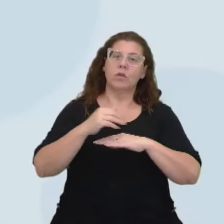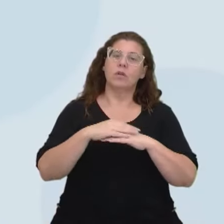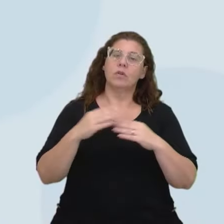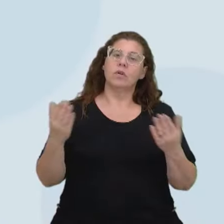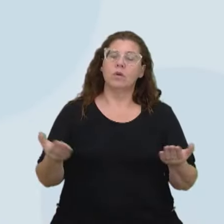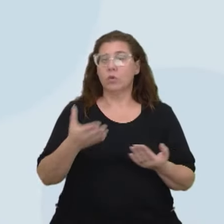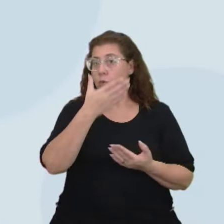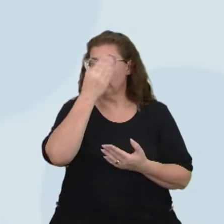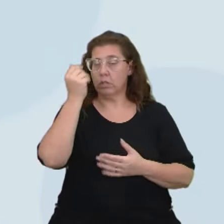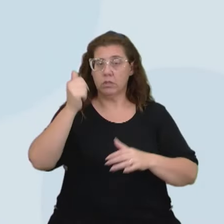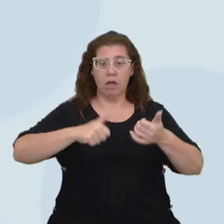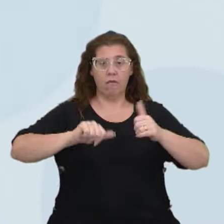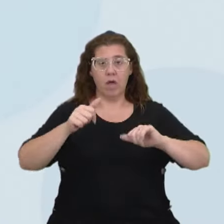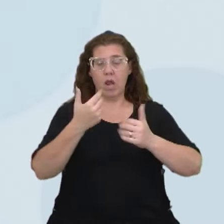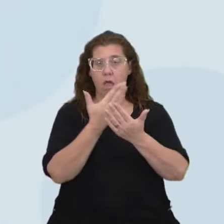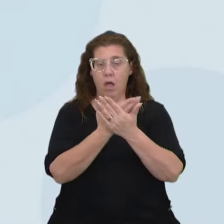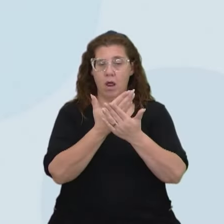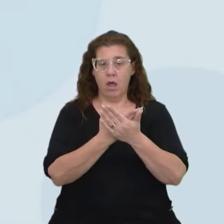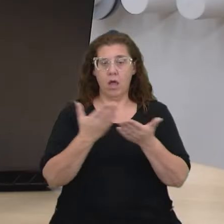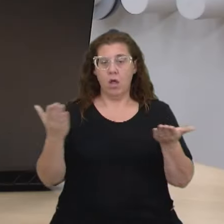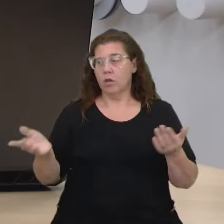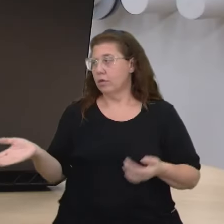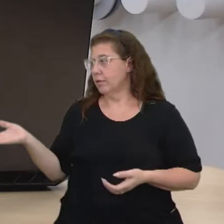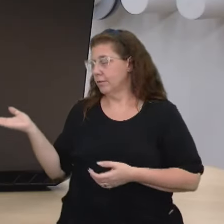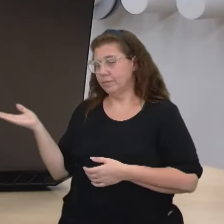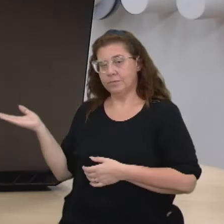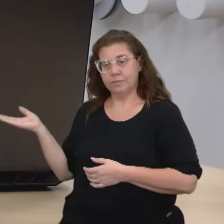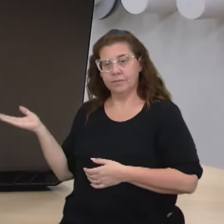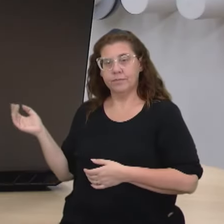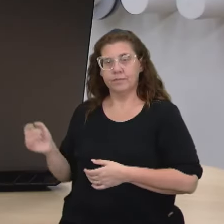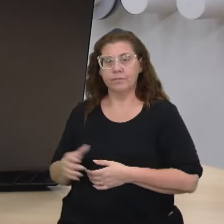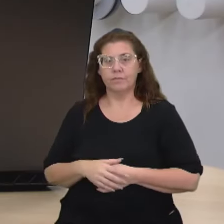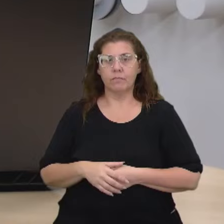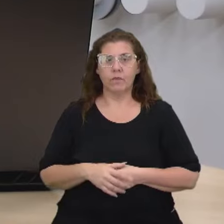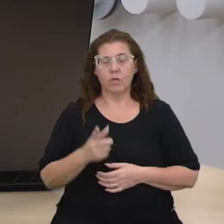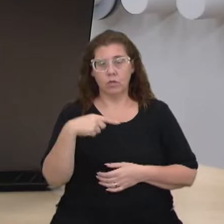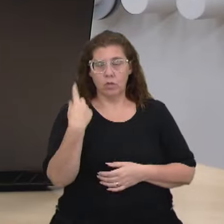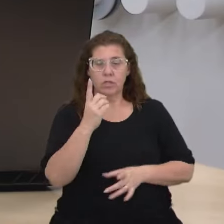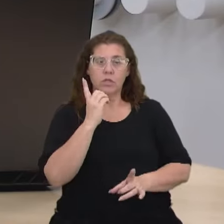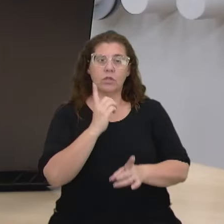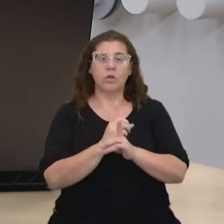Não esqueçam de avaliar a aula de hoje, por gentileza. A